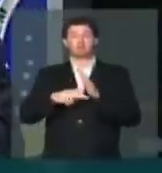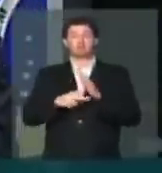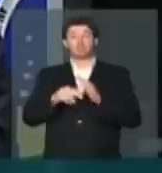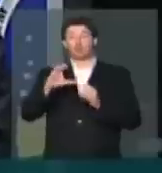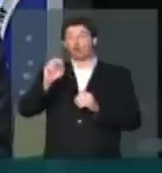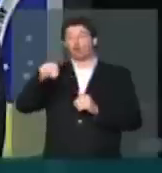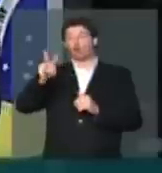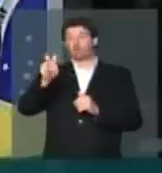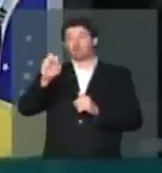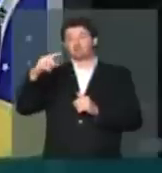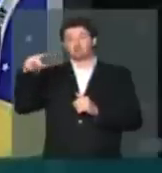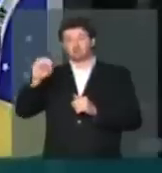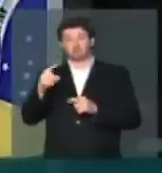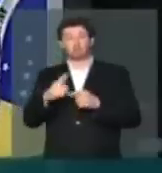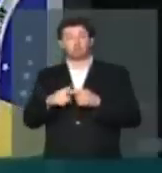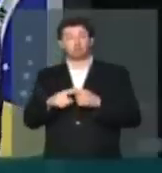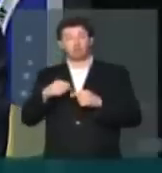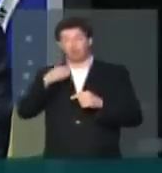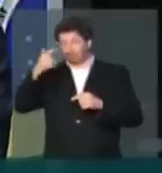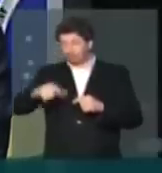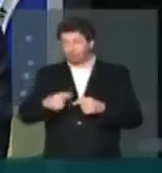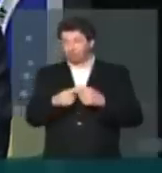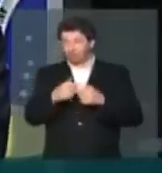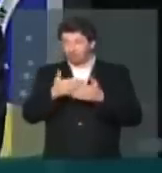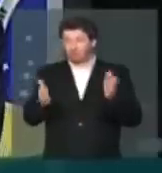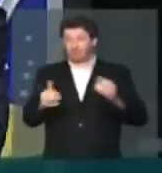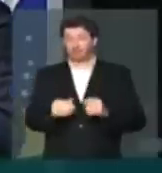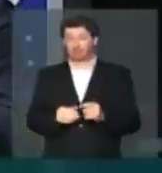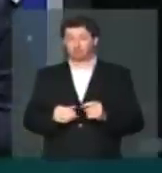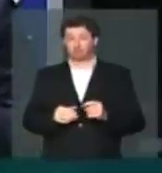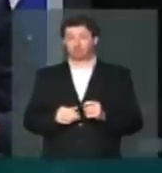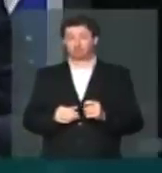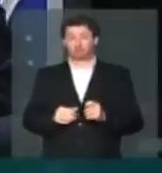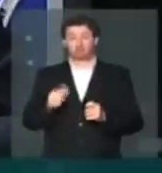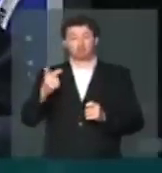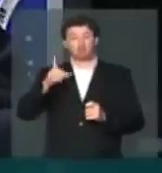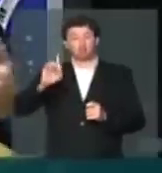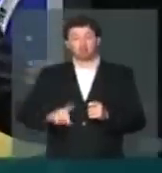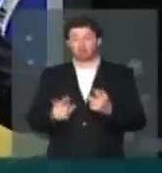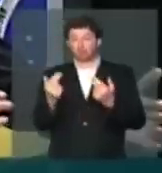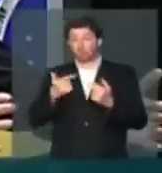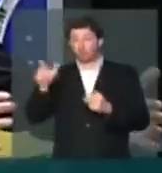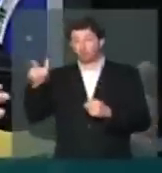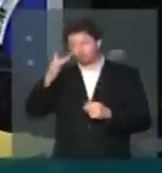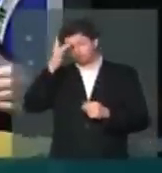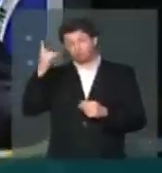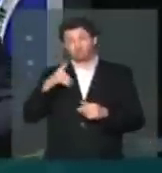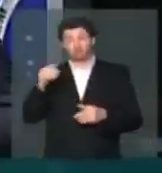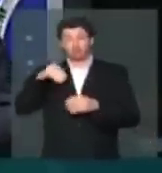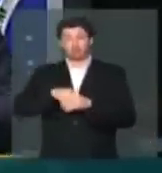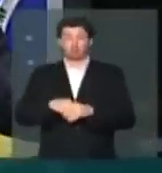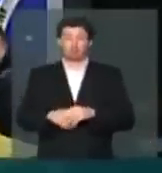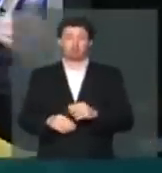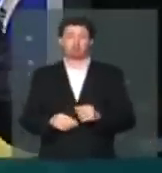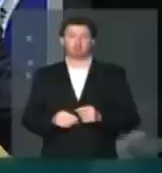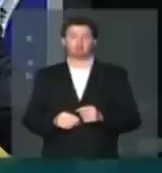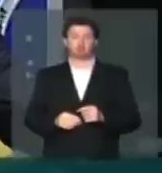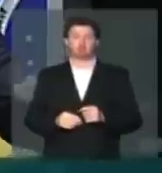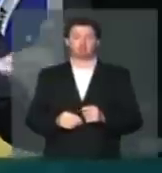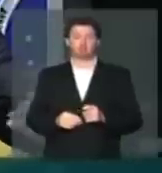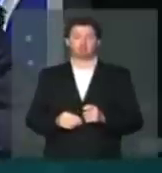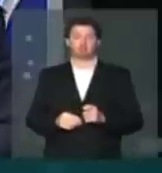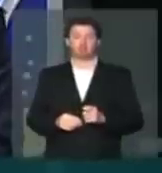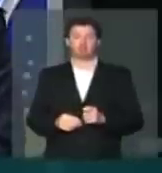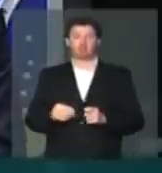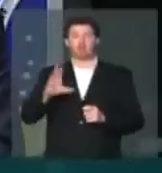sindicato. Quero repetir isso, porque é isso que ele perde. Ele deixa de ter esses direitos que está garantido